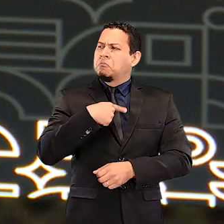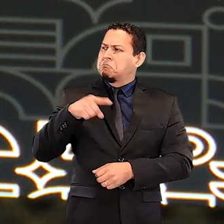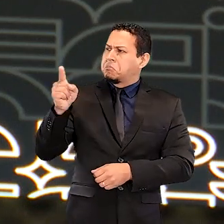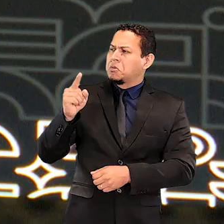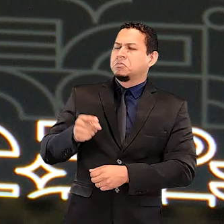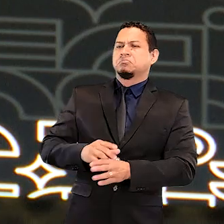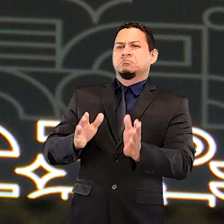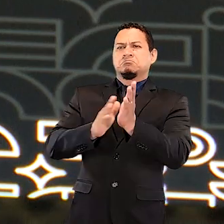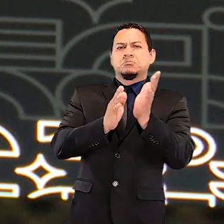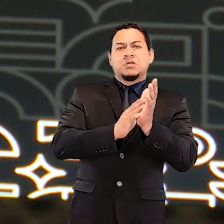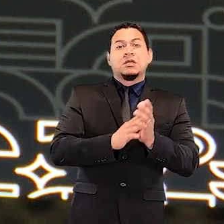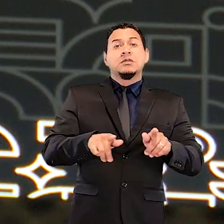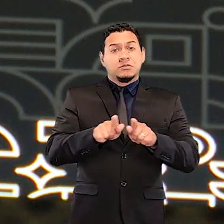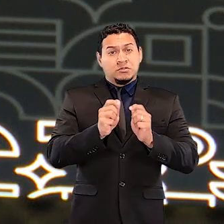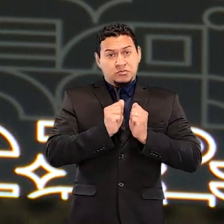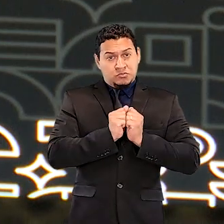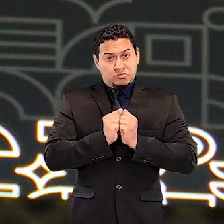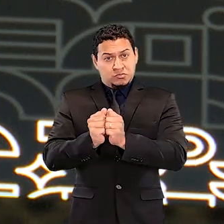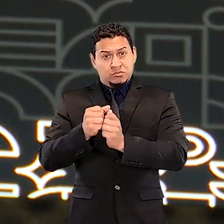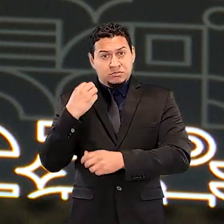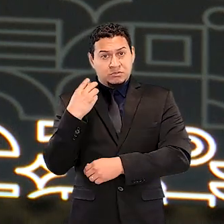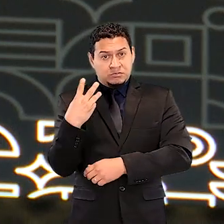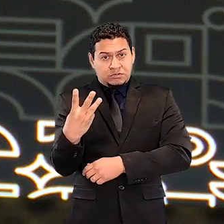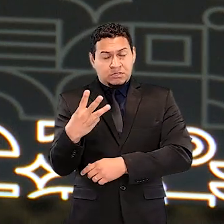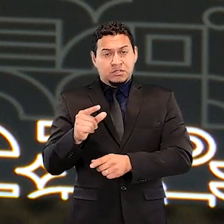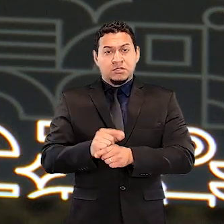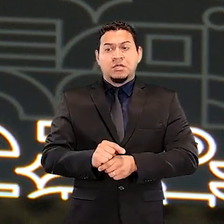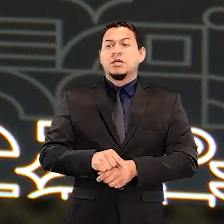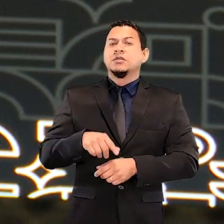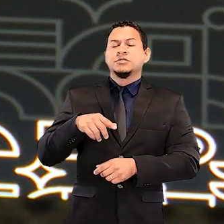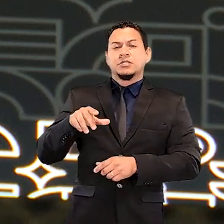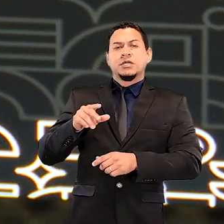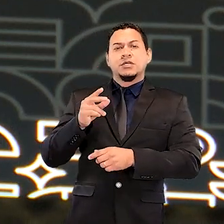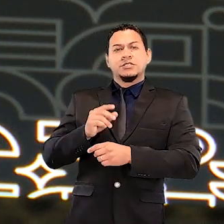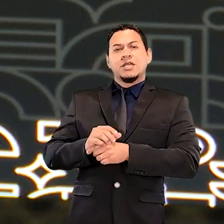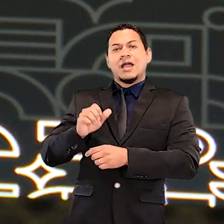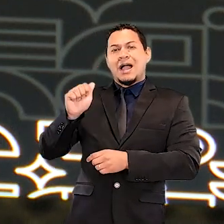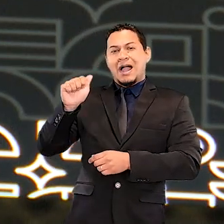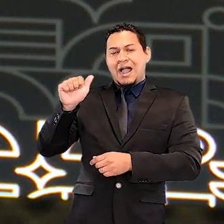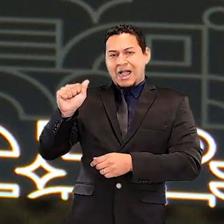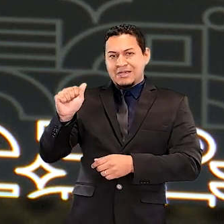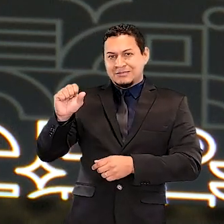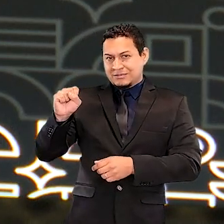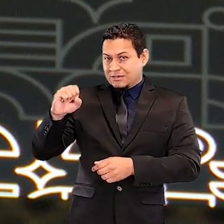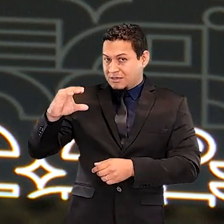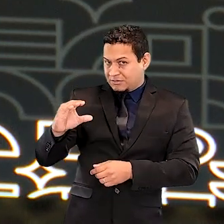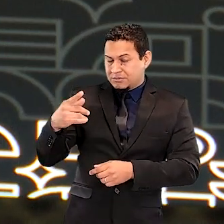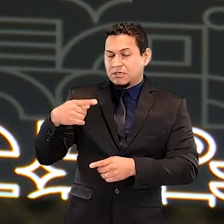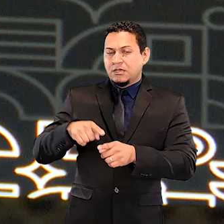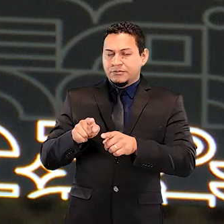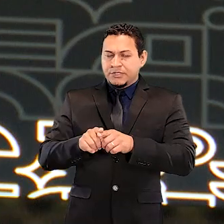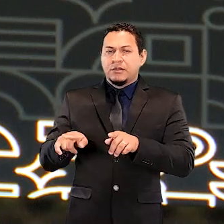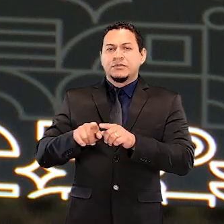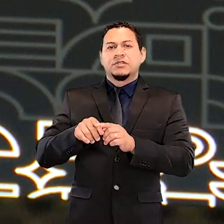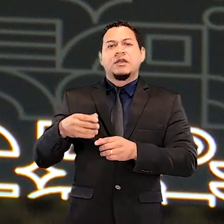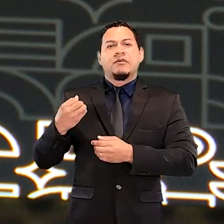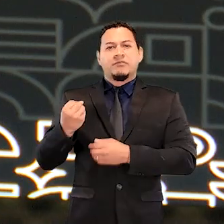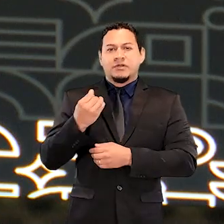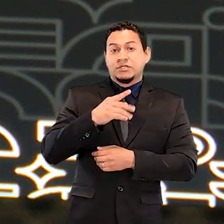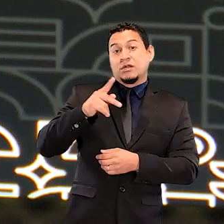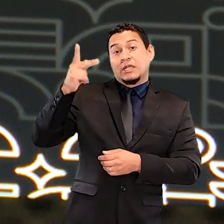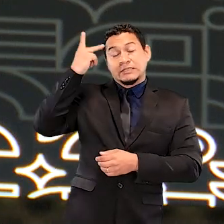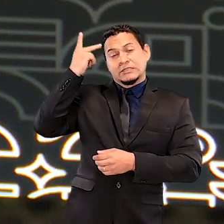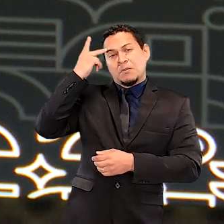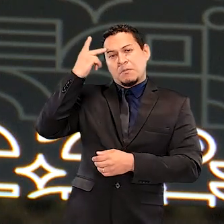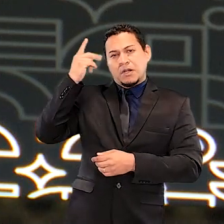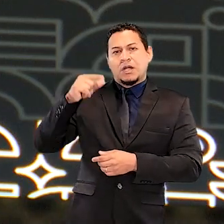e acompanhada de 3 agentes comunitários de saúde que vieram de regiões periféricas da cidade de São Paulo, como